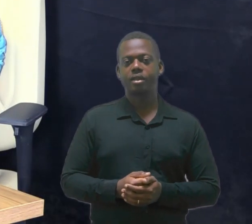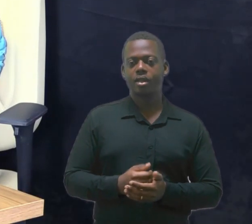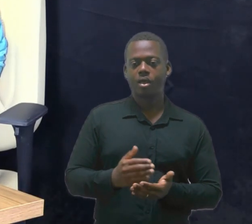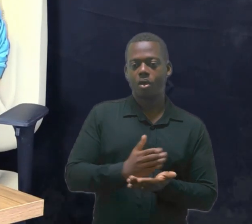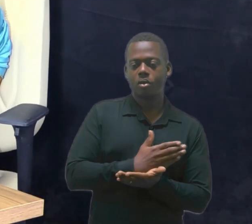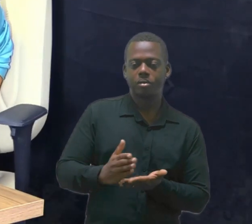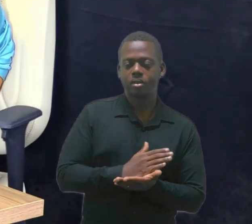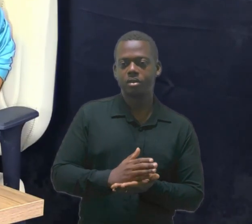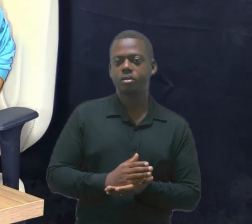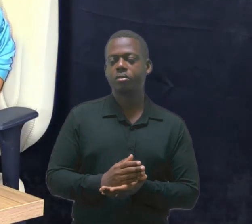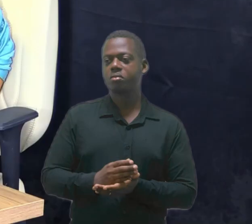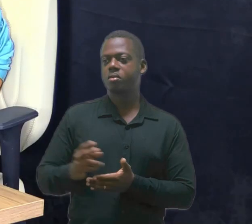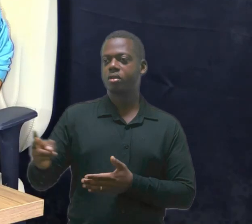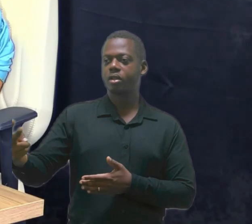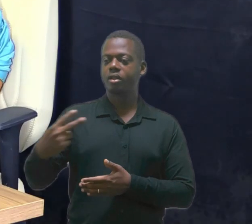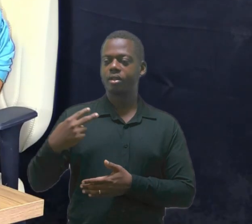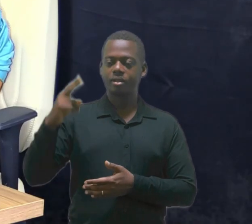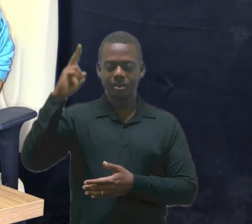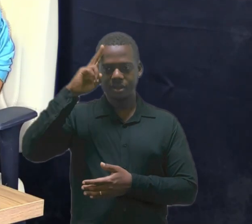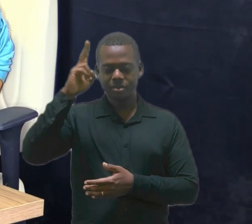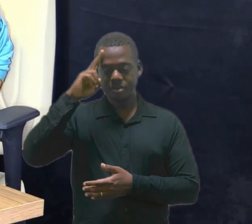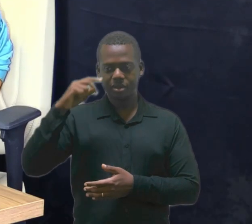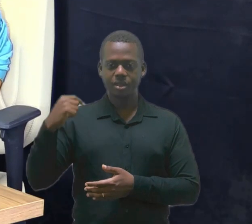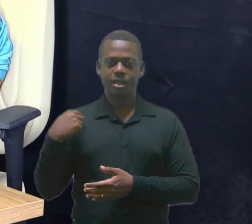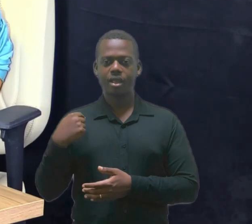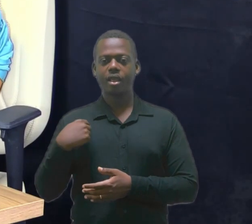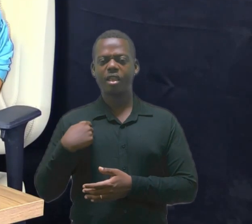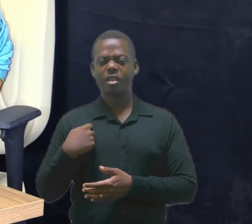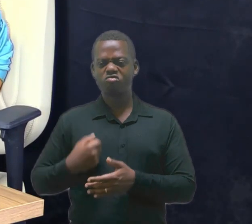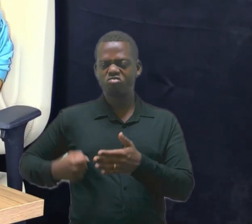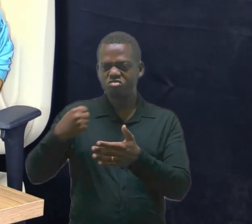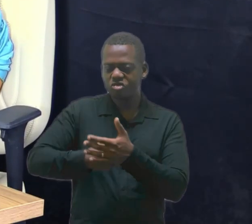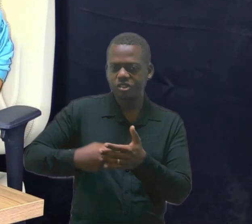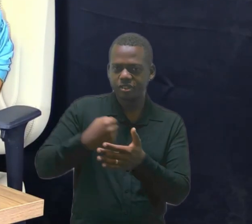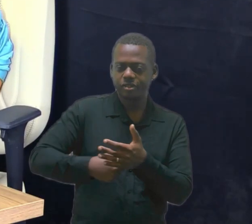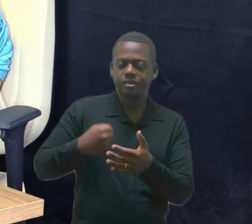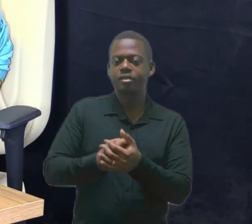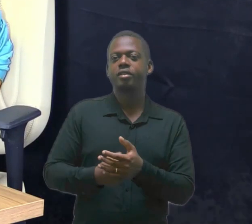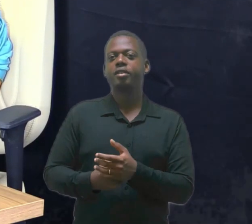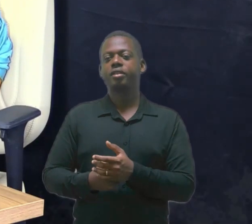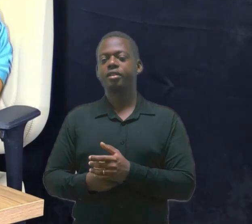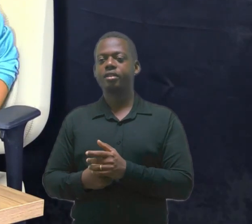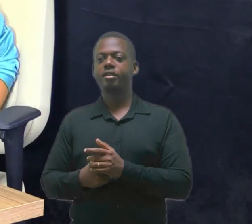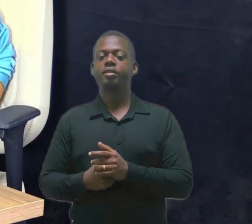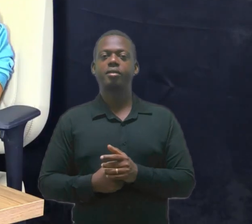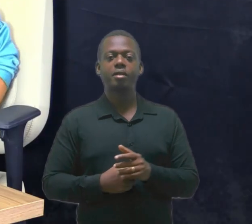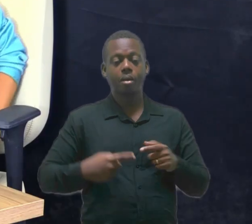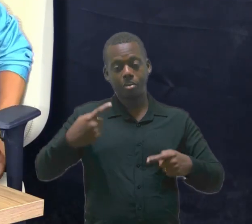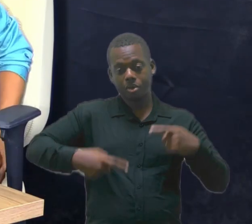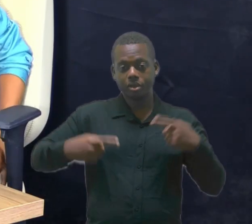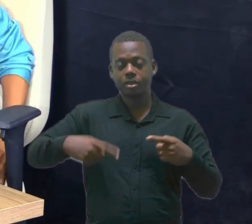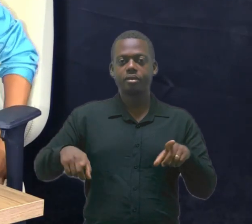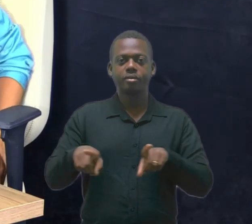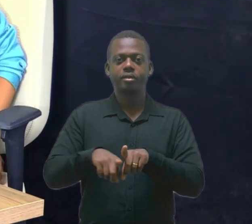pessoas, né? Às vezes as pessoas lembram assim de mim, porque eu fui uma pessoa que botei as caras na mídia, na